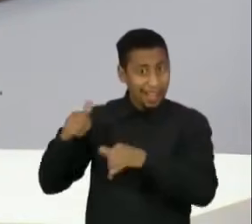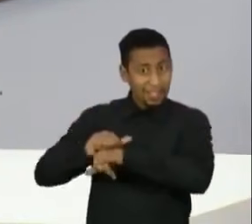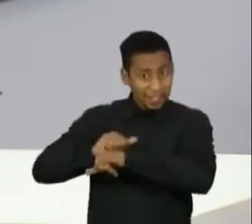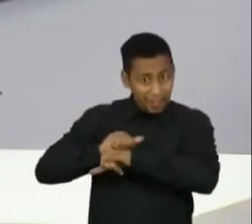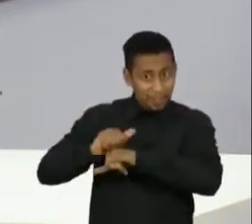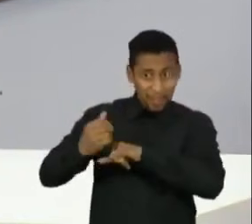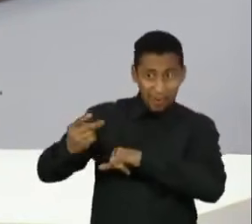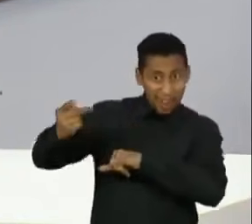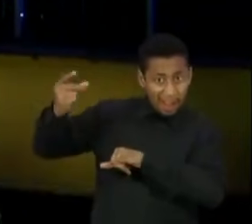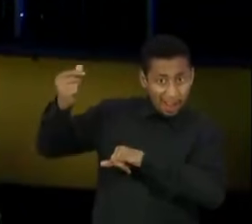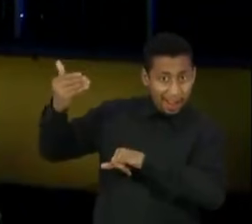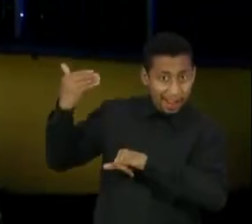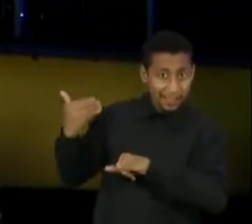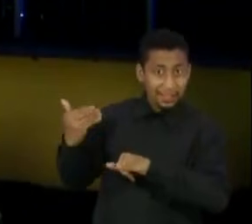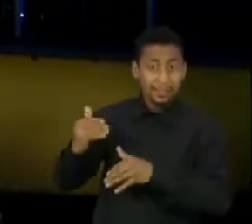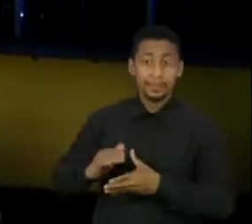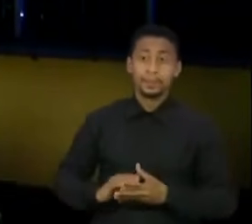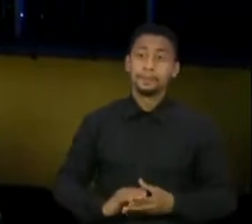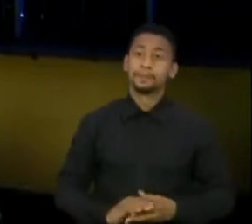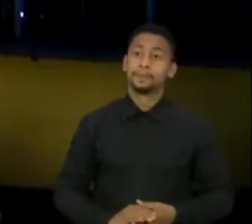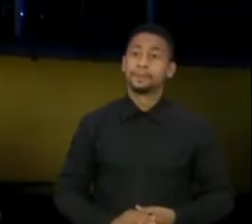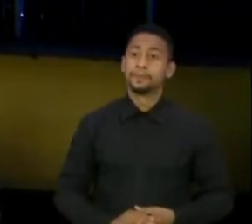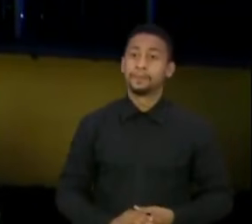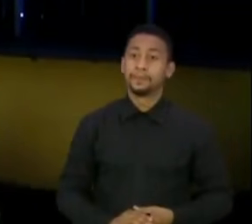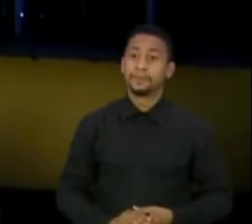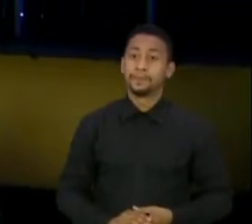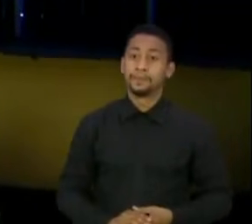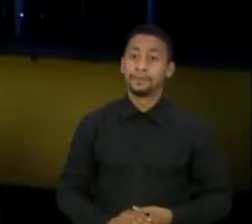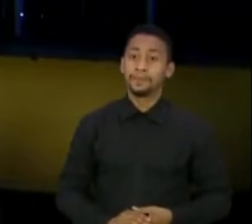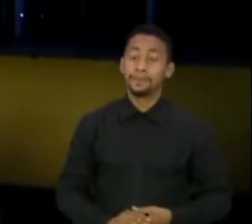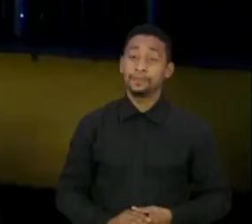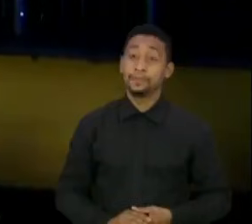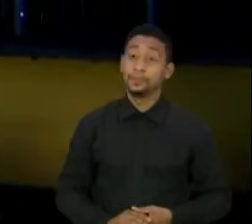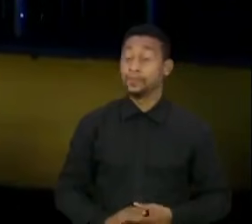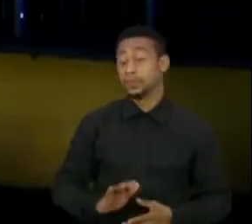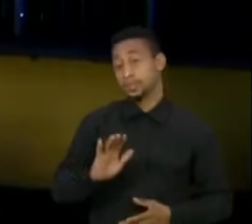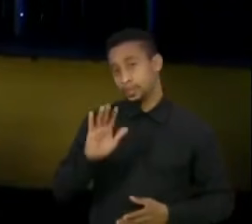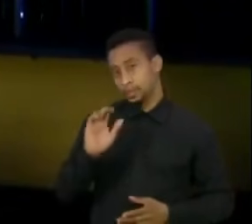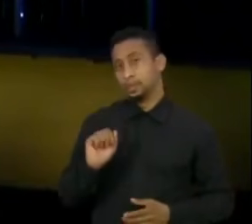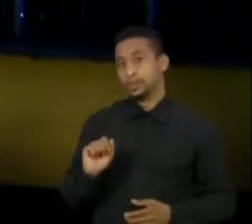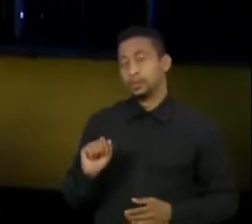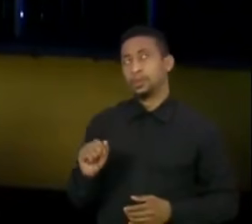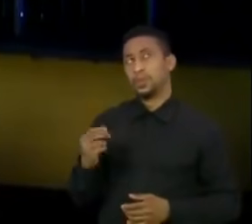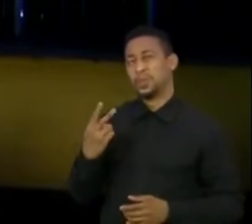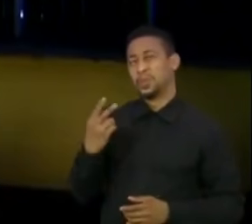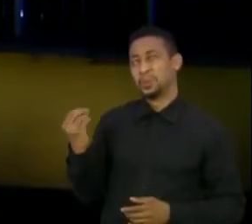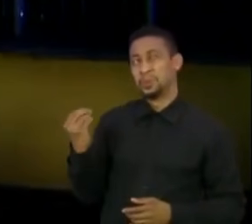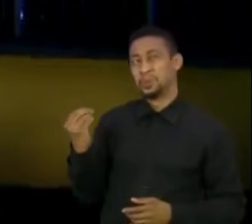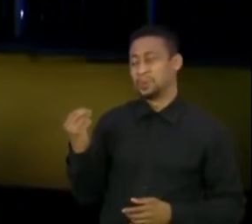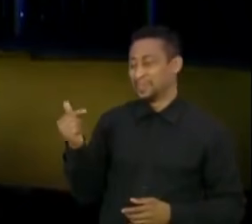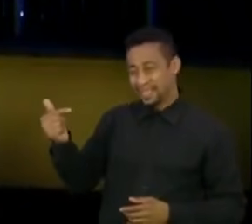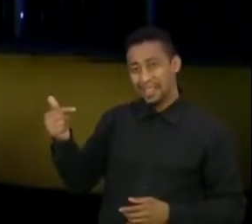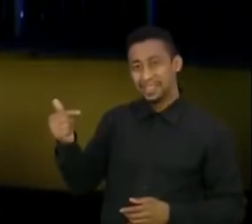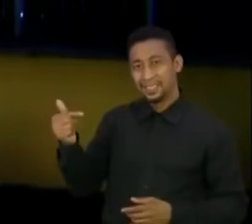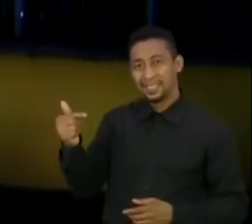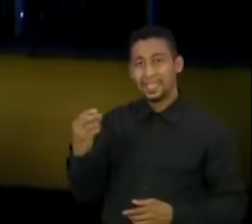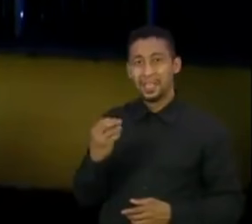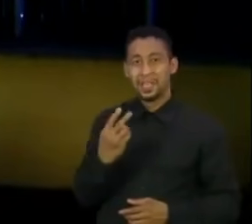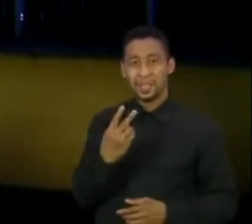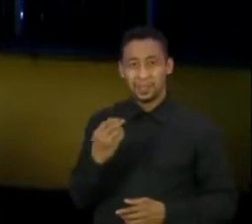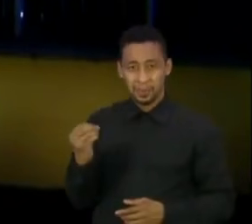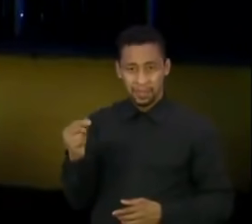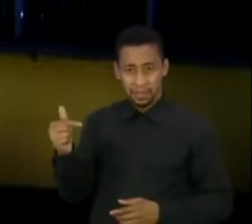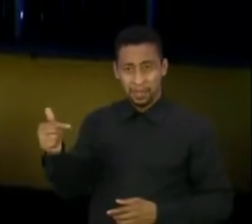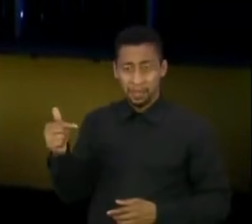lava-jato não é Senador é e nós tivemos em 2007 não é